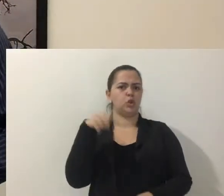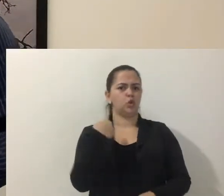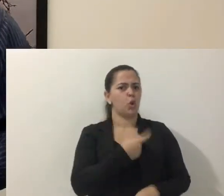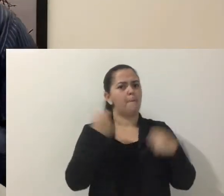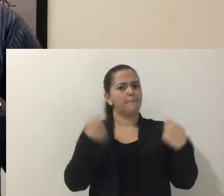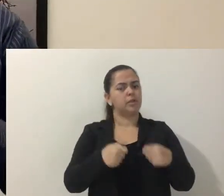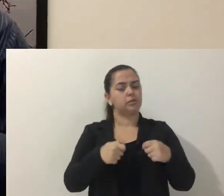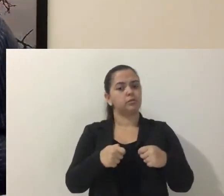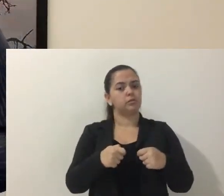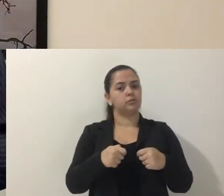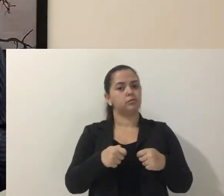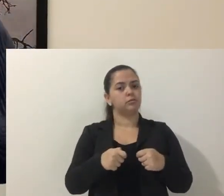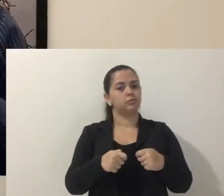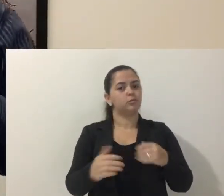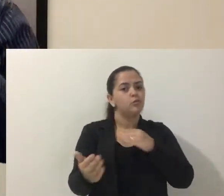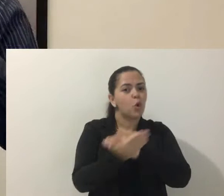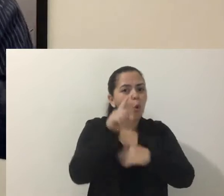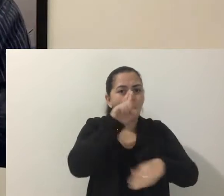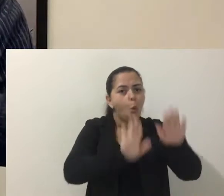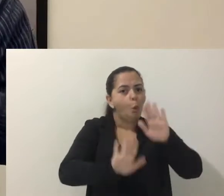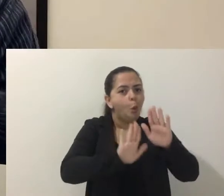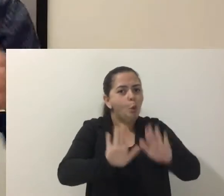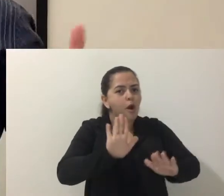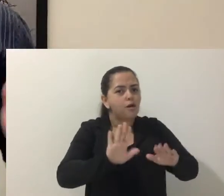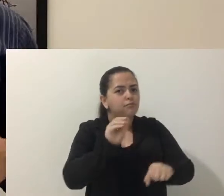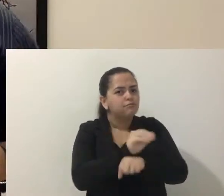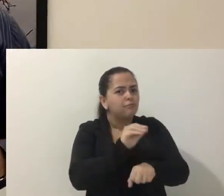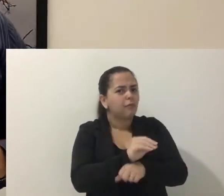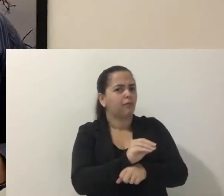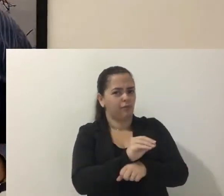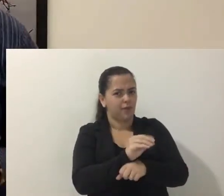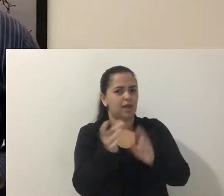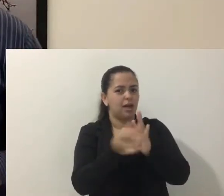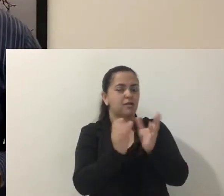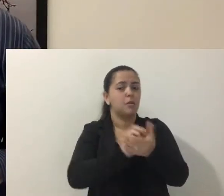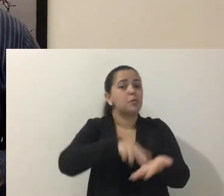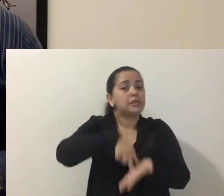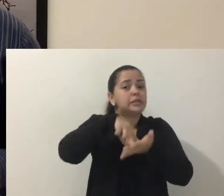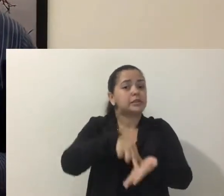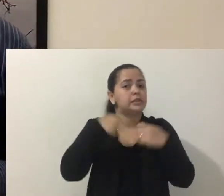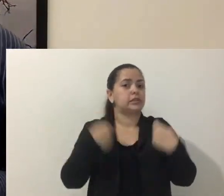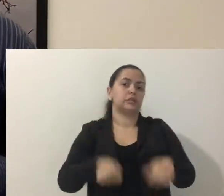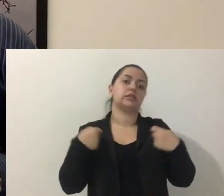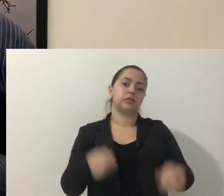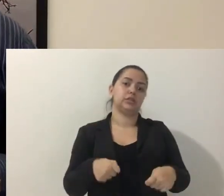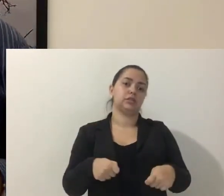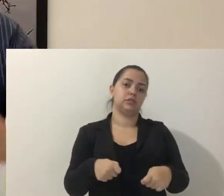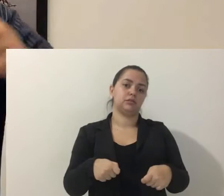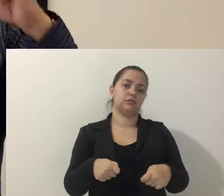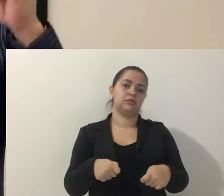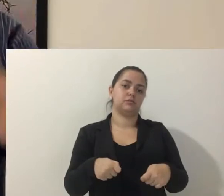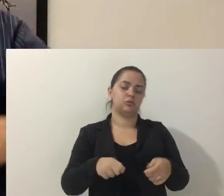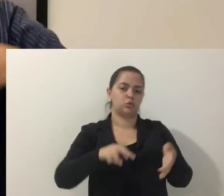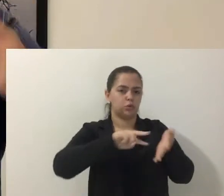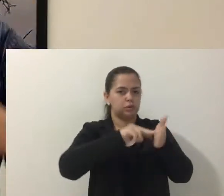casamento, nós precisamos nos firmar nesses conceitos que são imutáveis. Os conceitos, os valores,